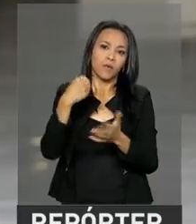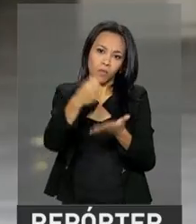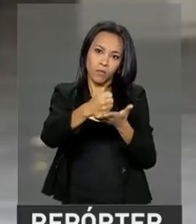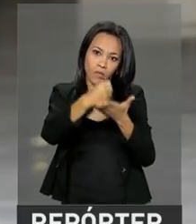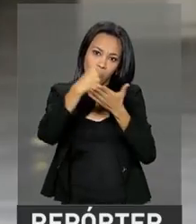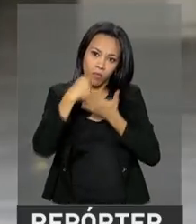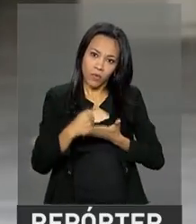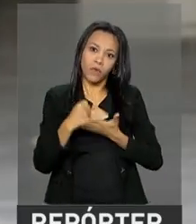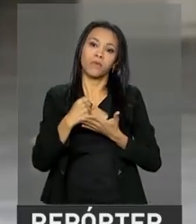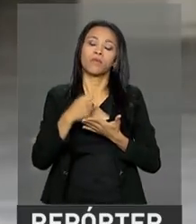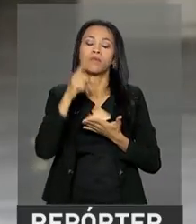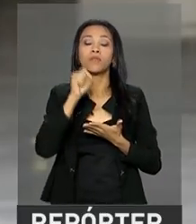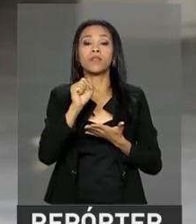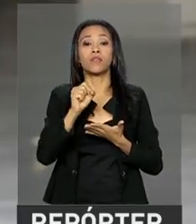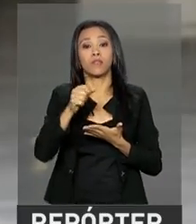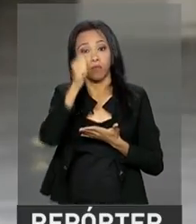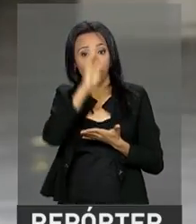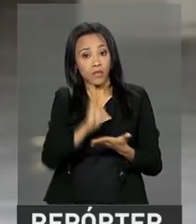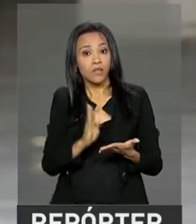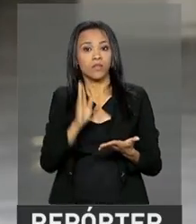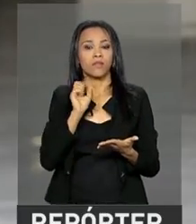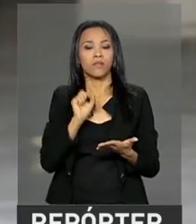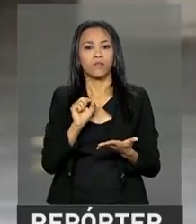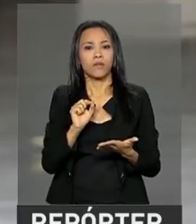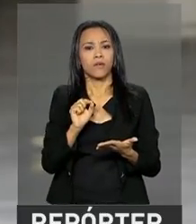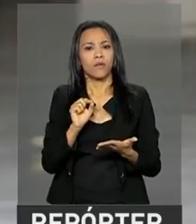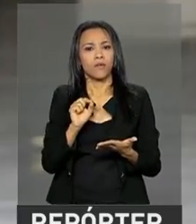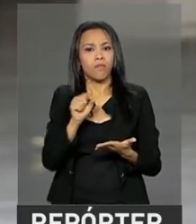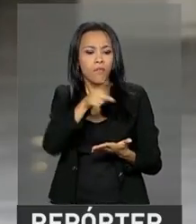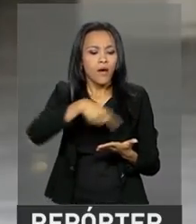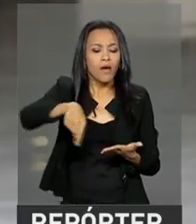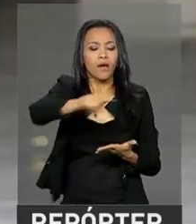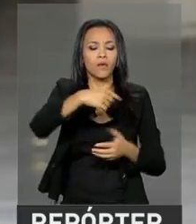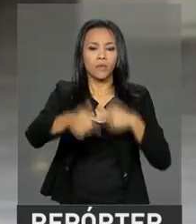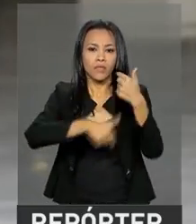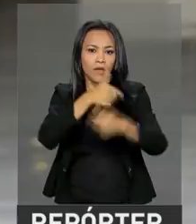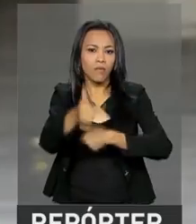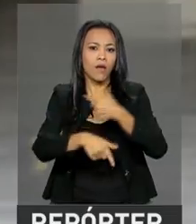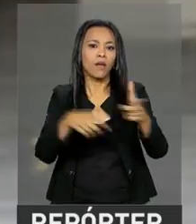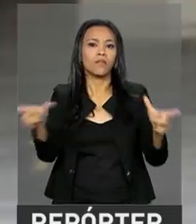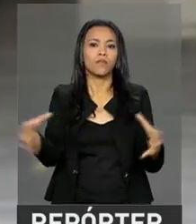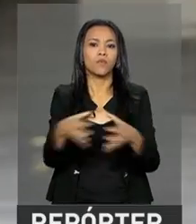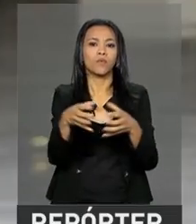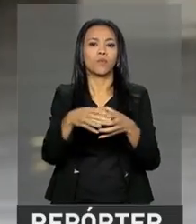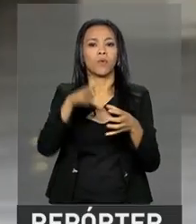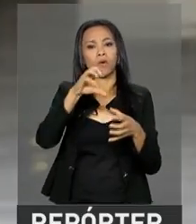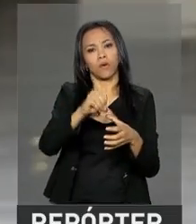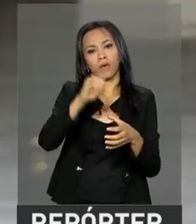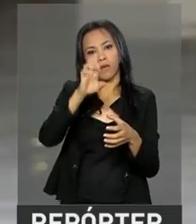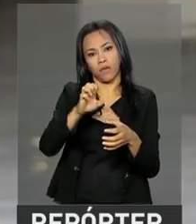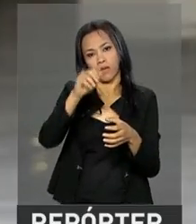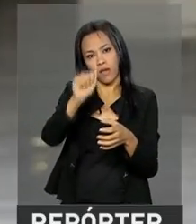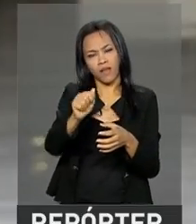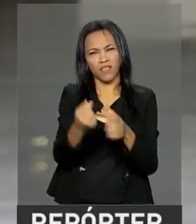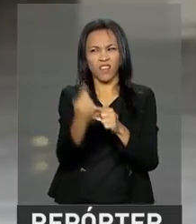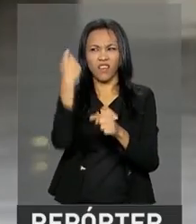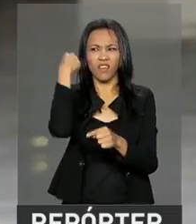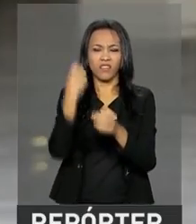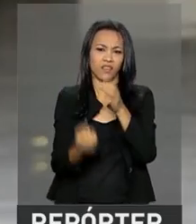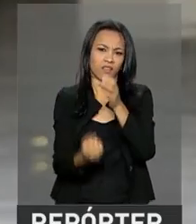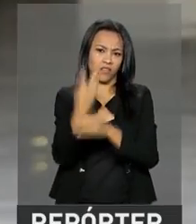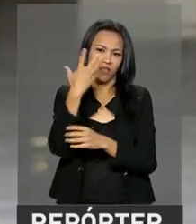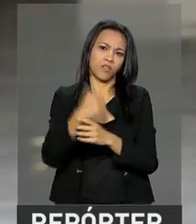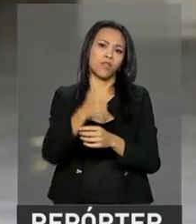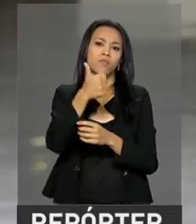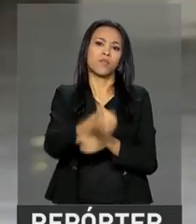positiva do Brasil junto a para os trabalhos da OEA e da comissão desde a sua criação ainda na